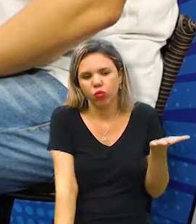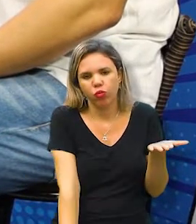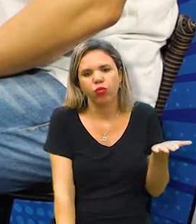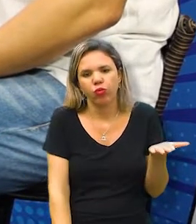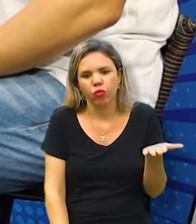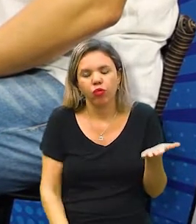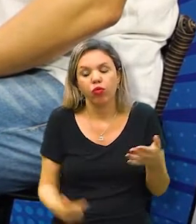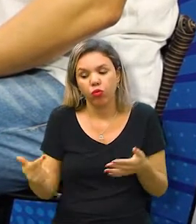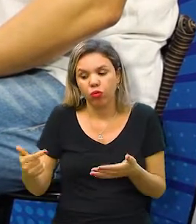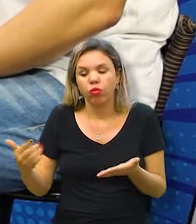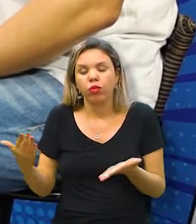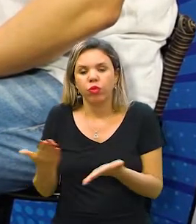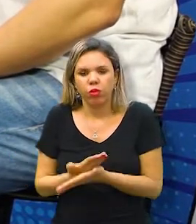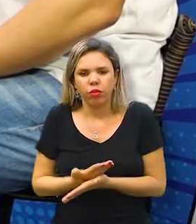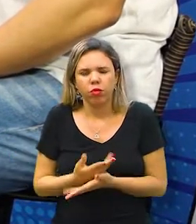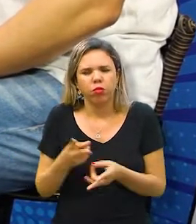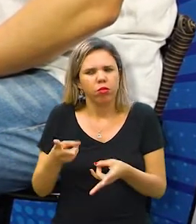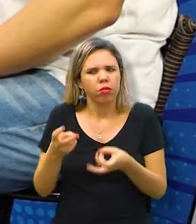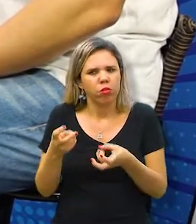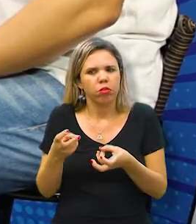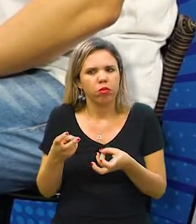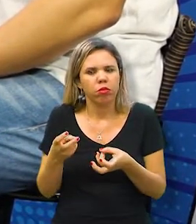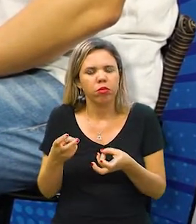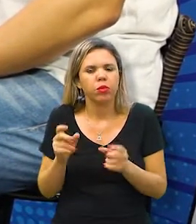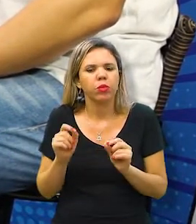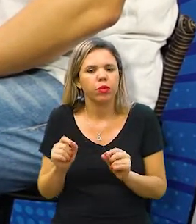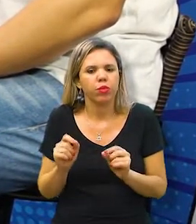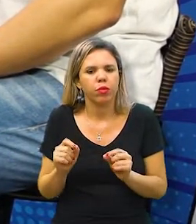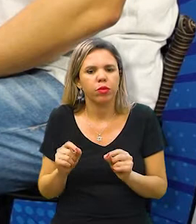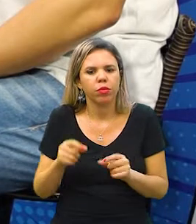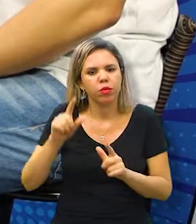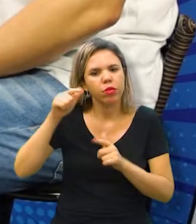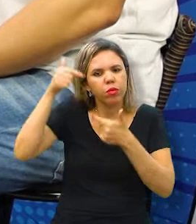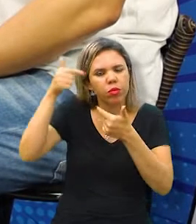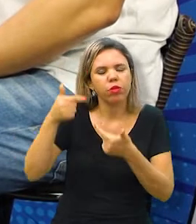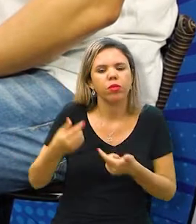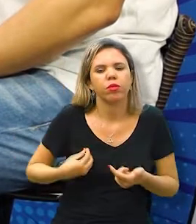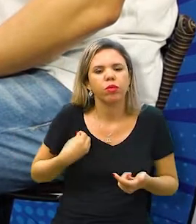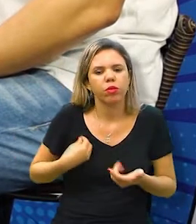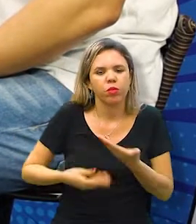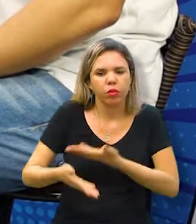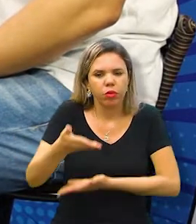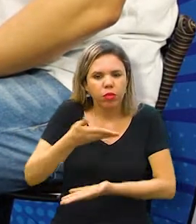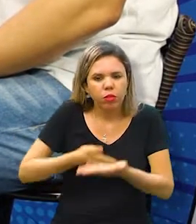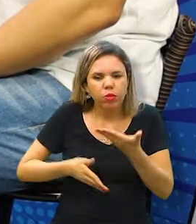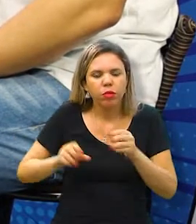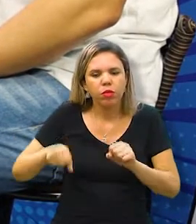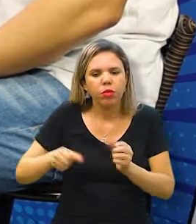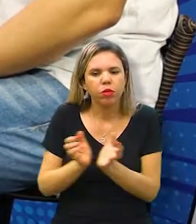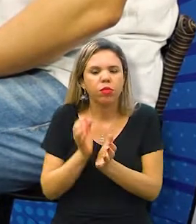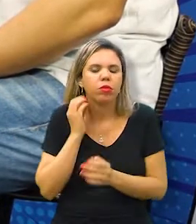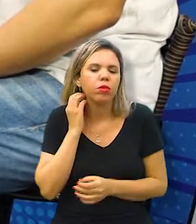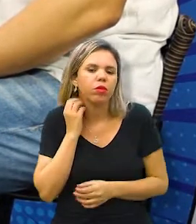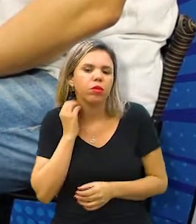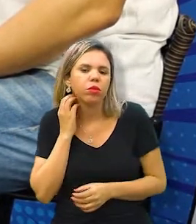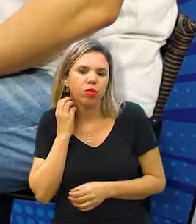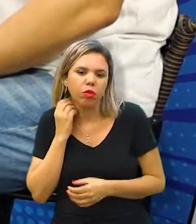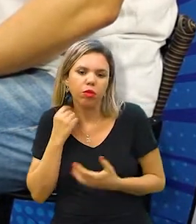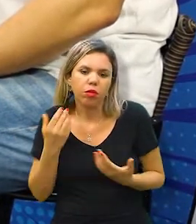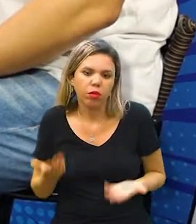livro. Quando eu fui construir o segundo livro, que eu percebi que as personagens estavam envolvidas no